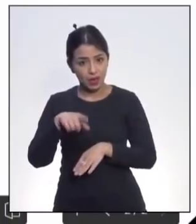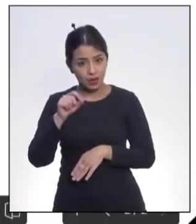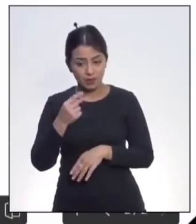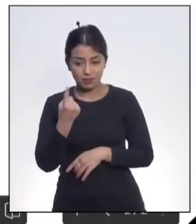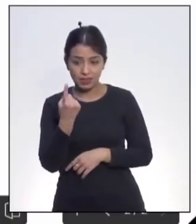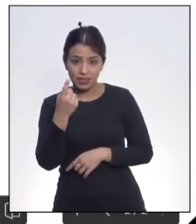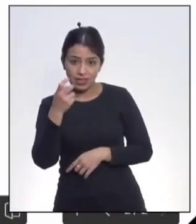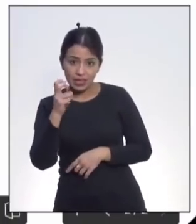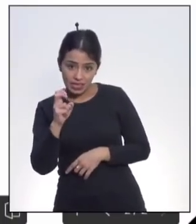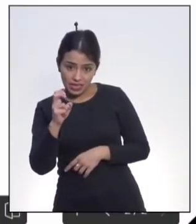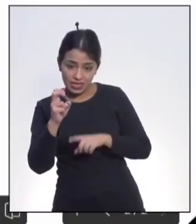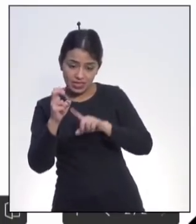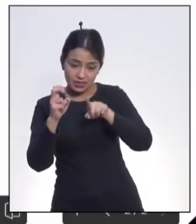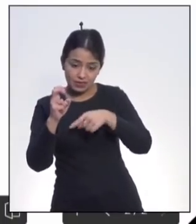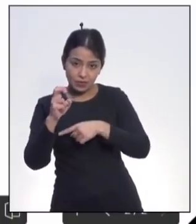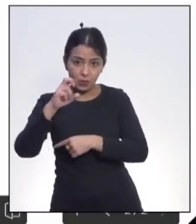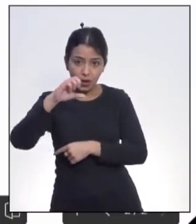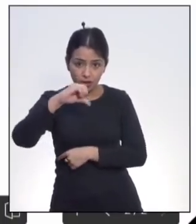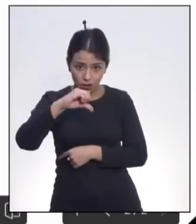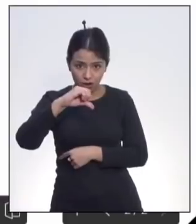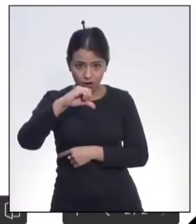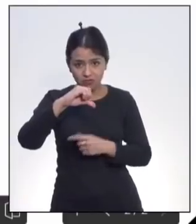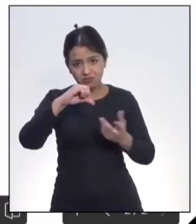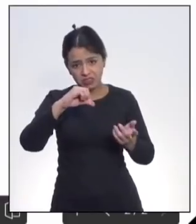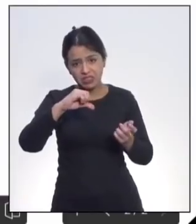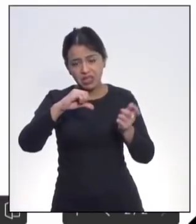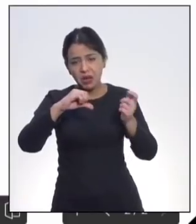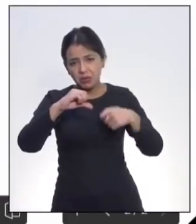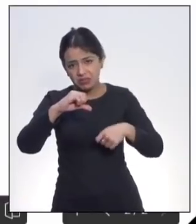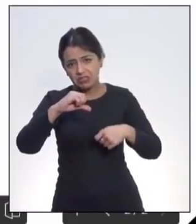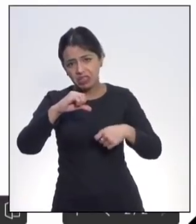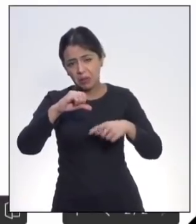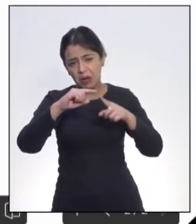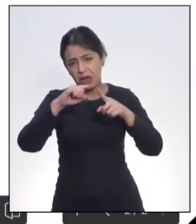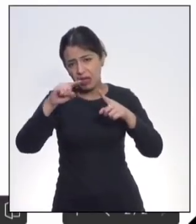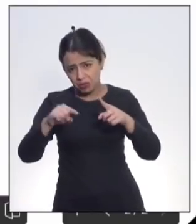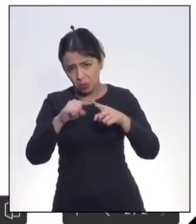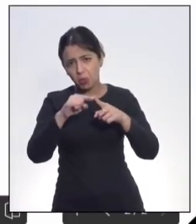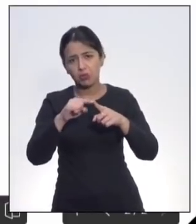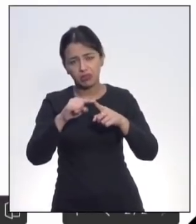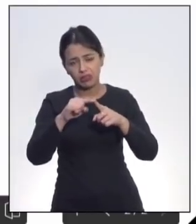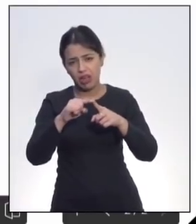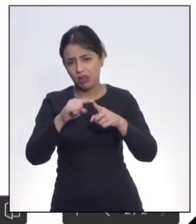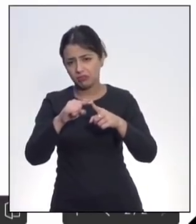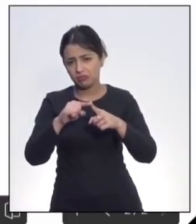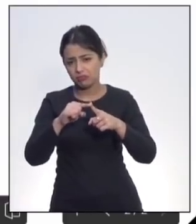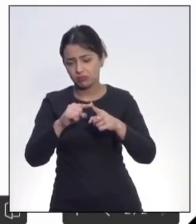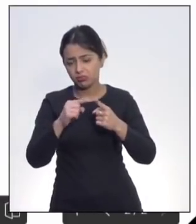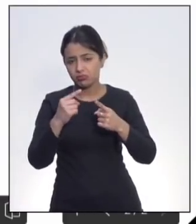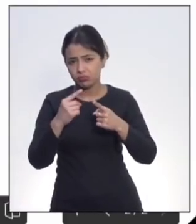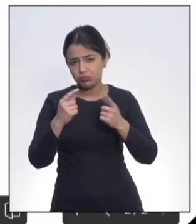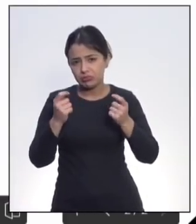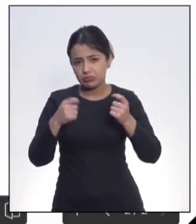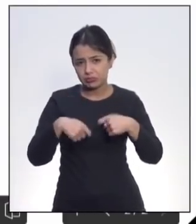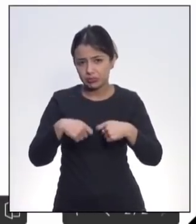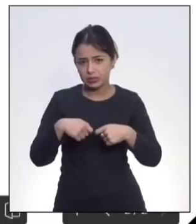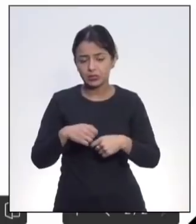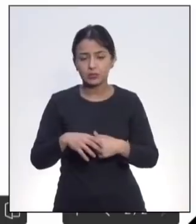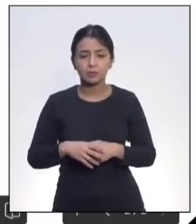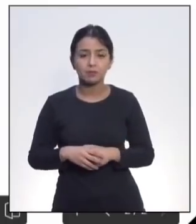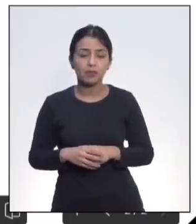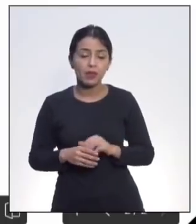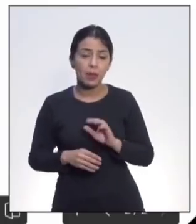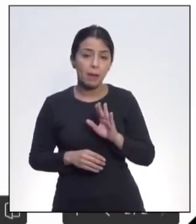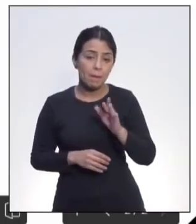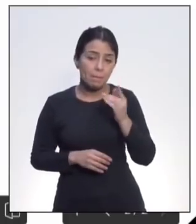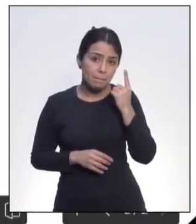15,9 e a gente tem 2 possibilidades, né, Alessandra? Aí não vou entrar no mérito da questão porque o arredondamento é possível que se faça isso, tá? Então, se a gente